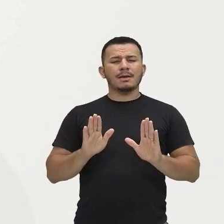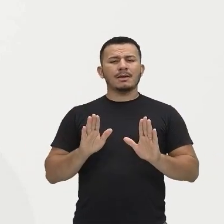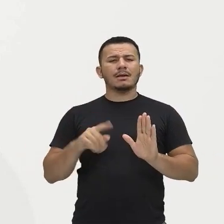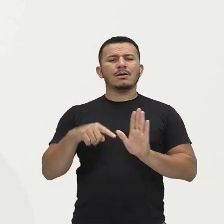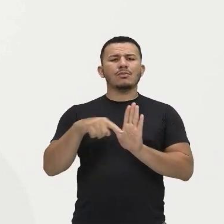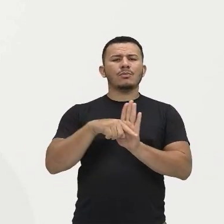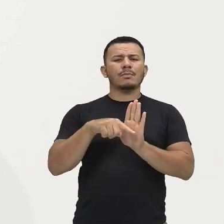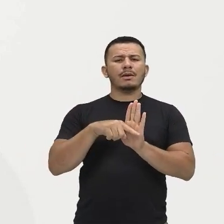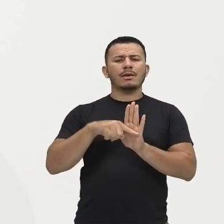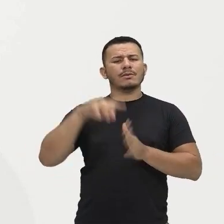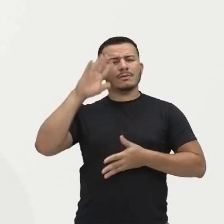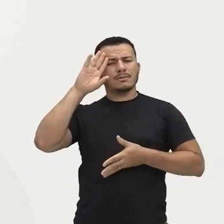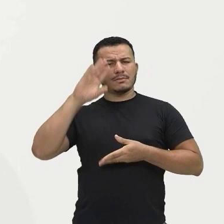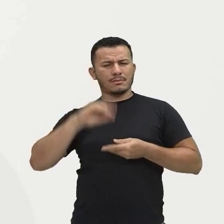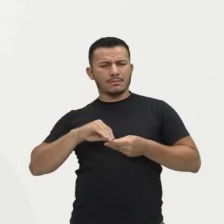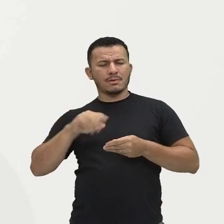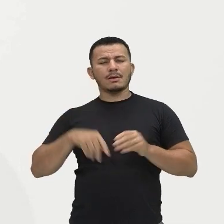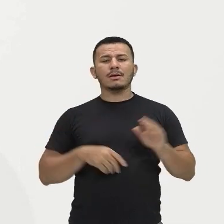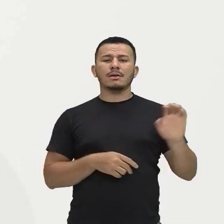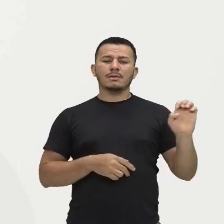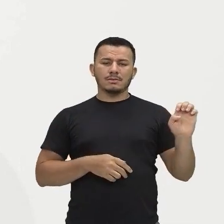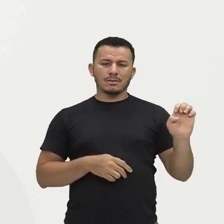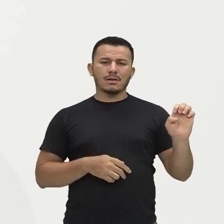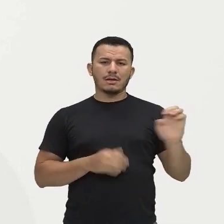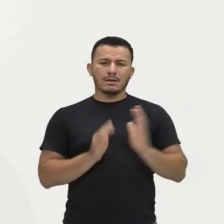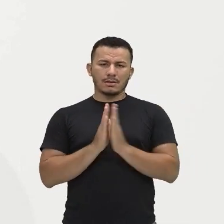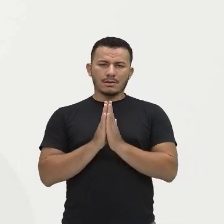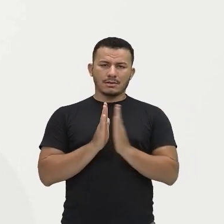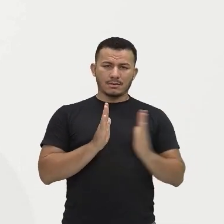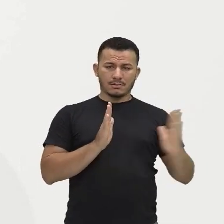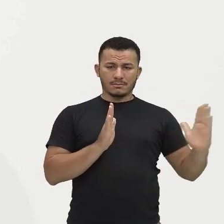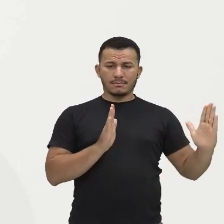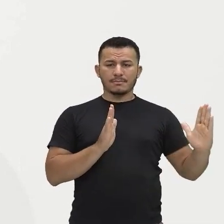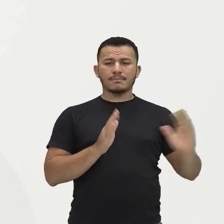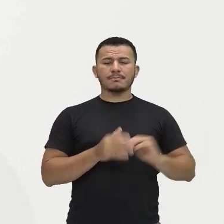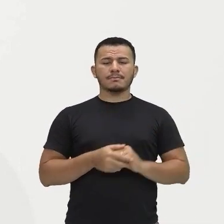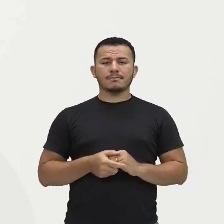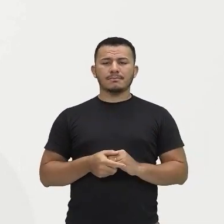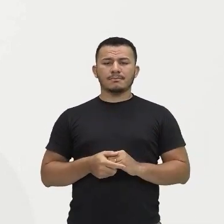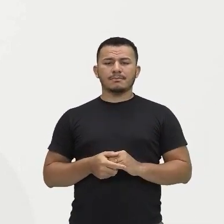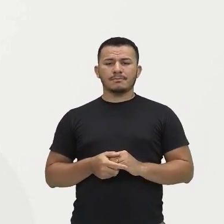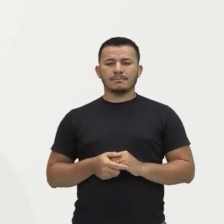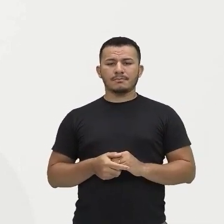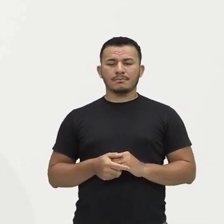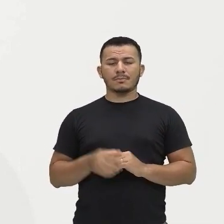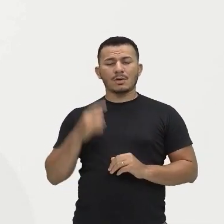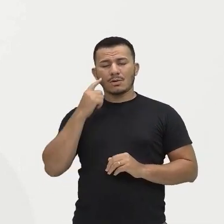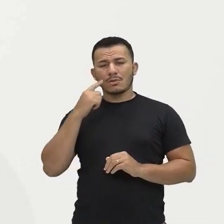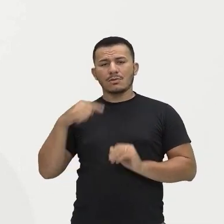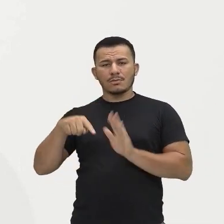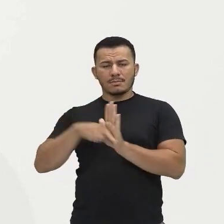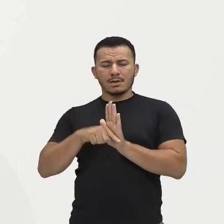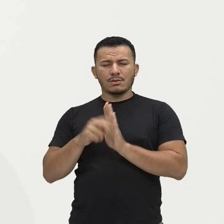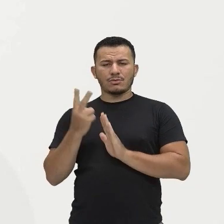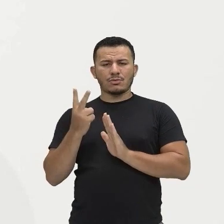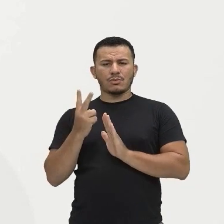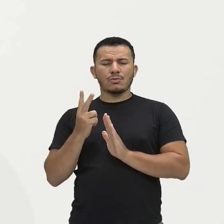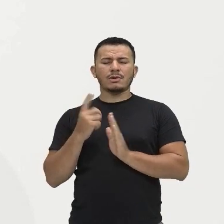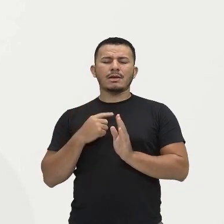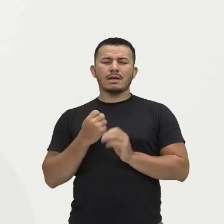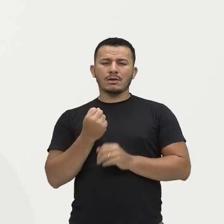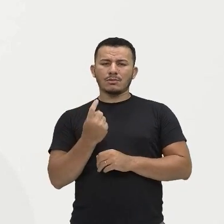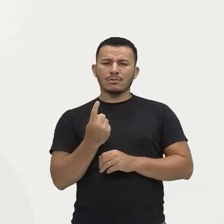de menos dá o sentido, então, para a esquerda. Então, tá aqui, ó. Estou bem aqui no menos 2, então lá vem